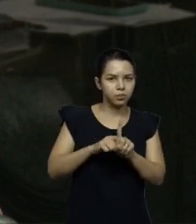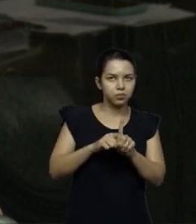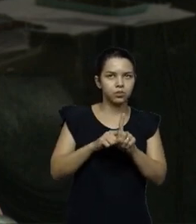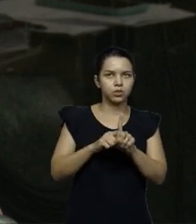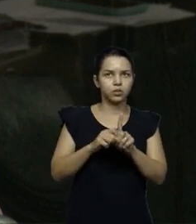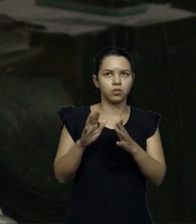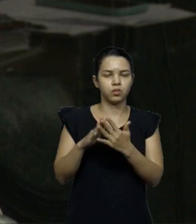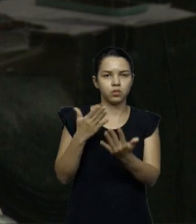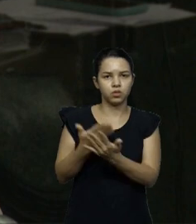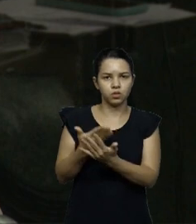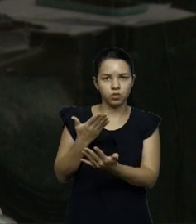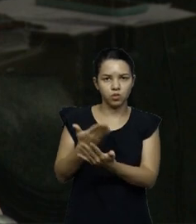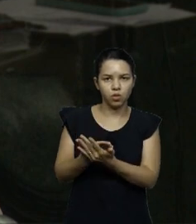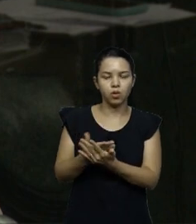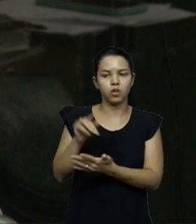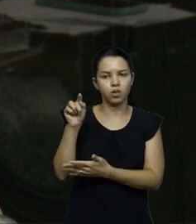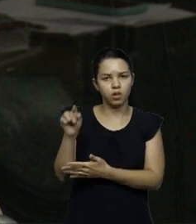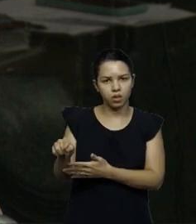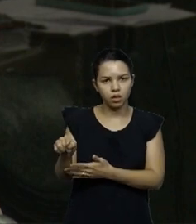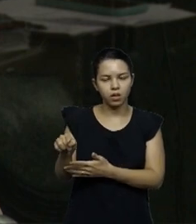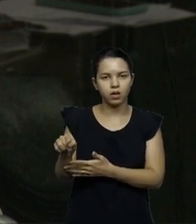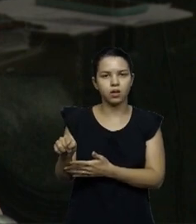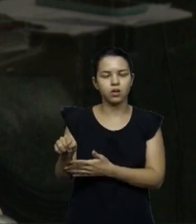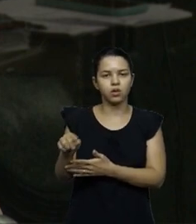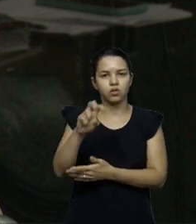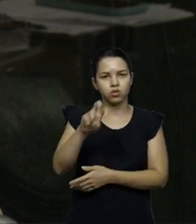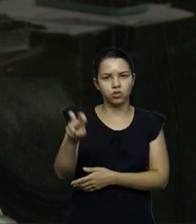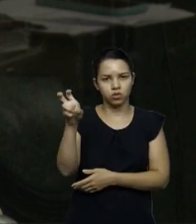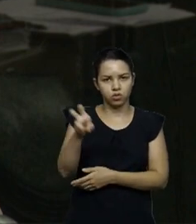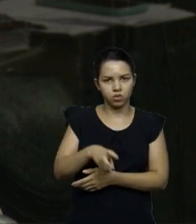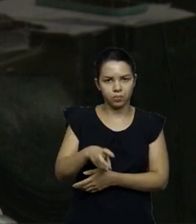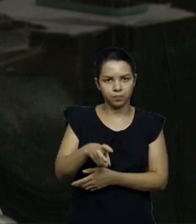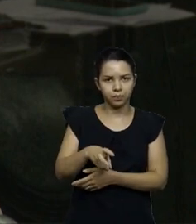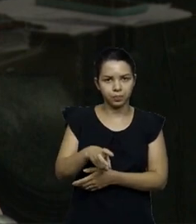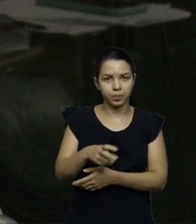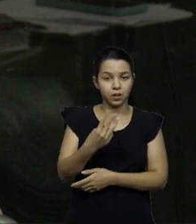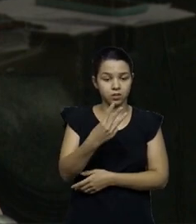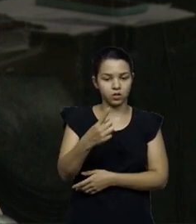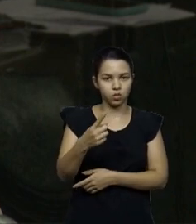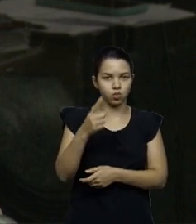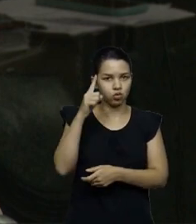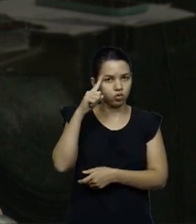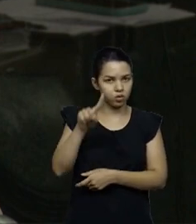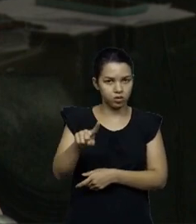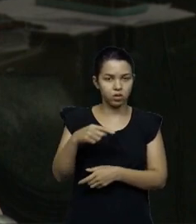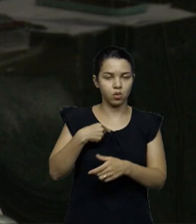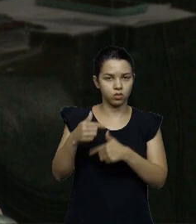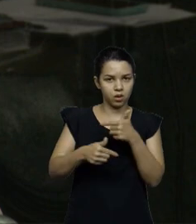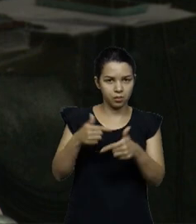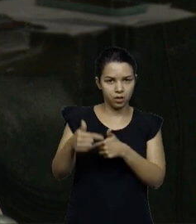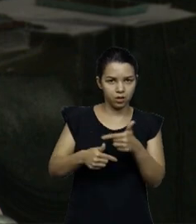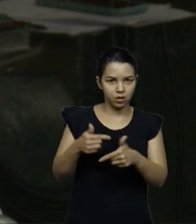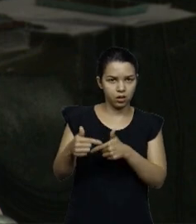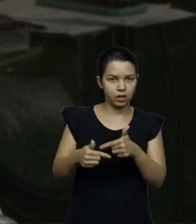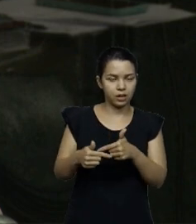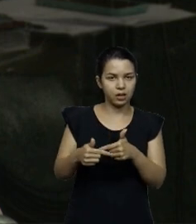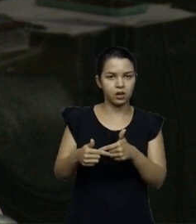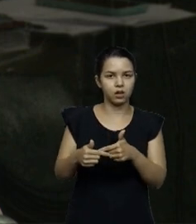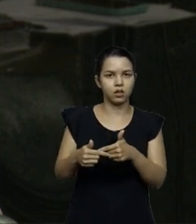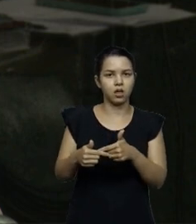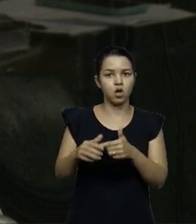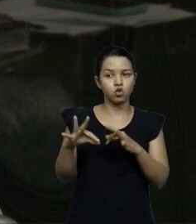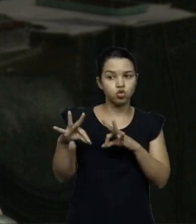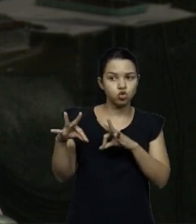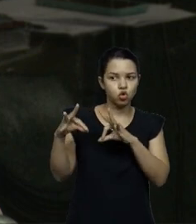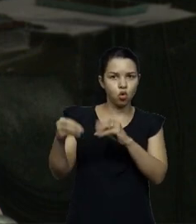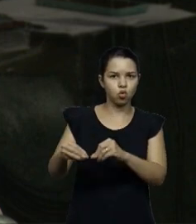regular lá em Xanxerê e nenhum dos dias dos 30 dias que eu trabalhei lá nenhum Estavam todos os